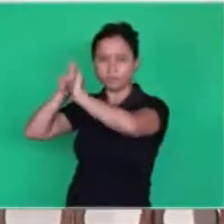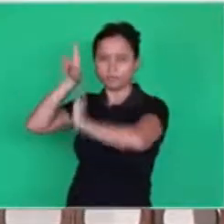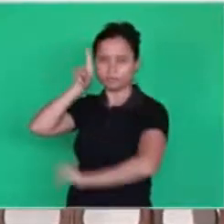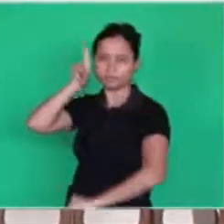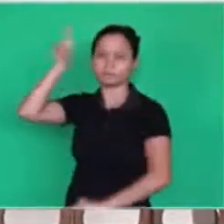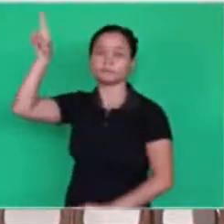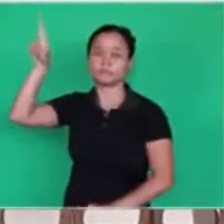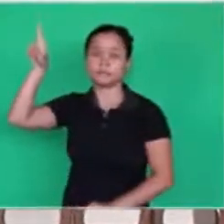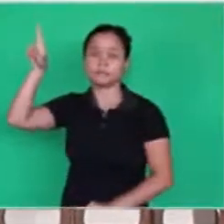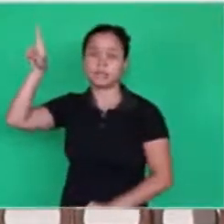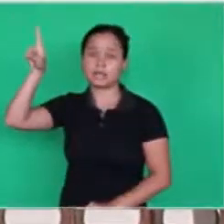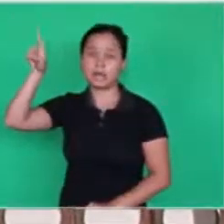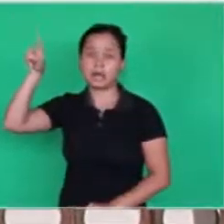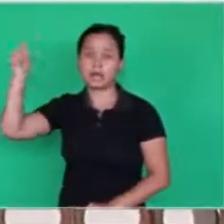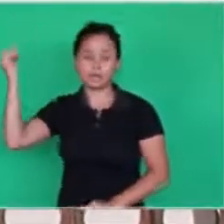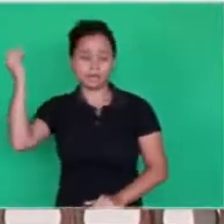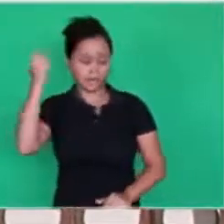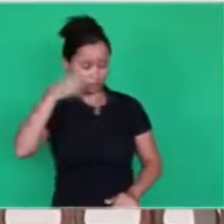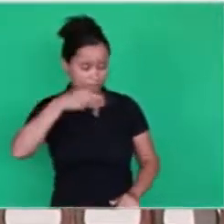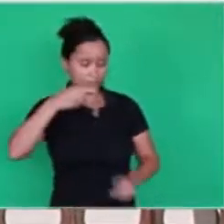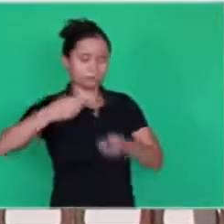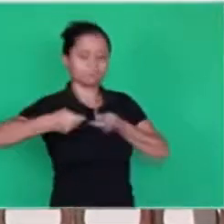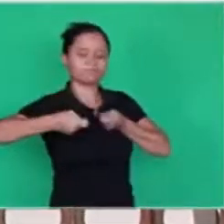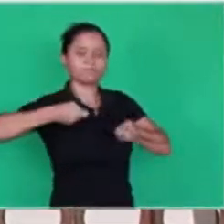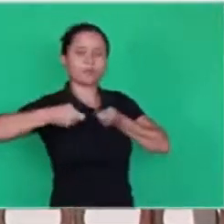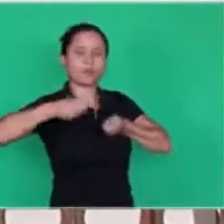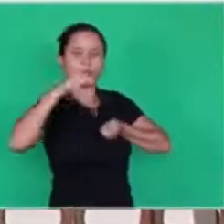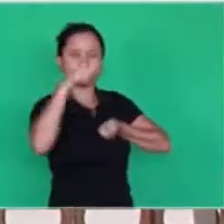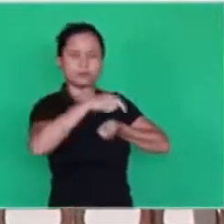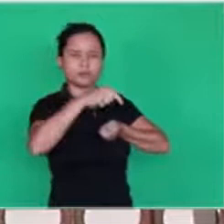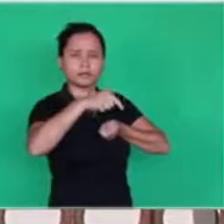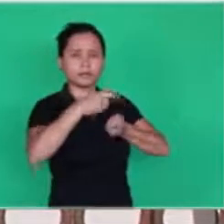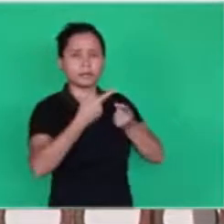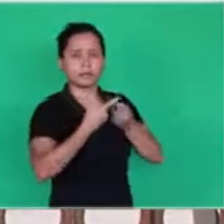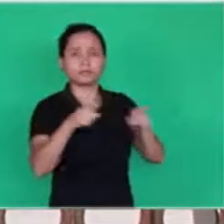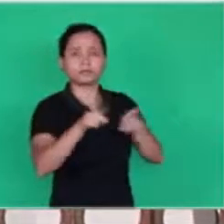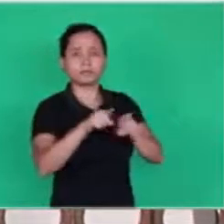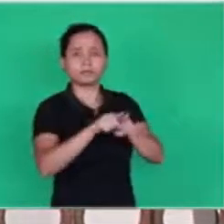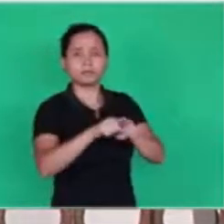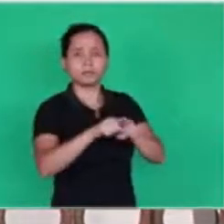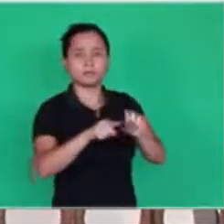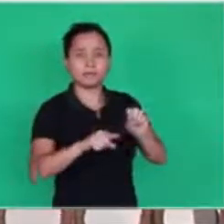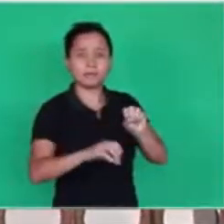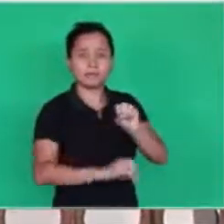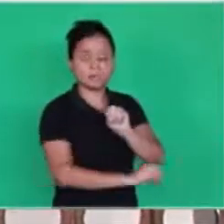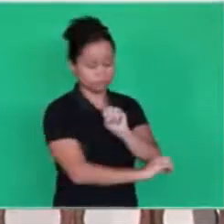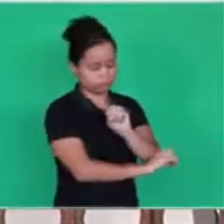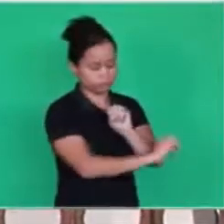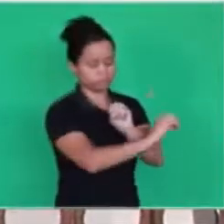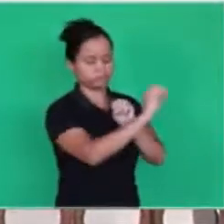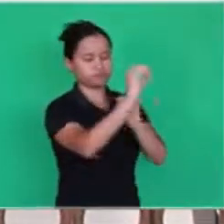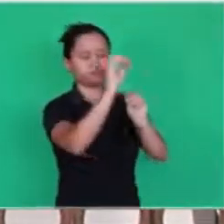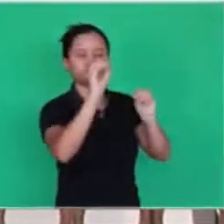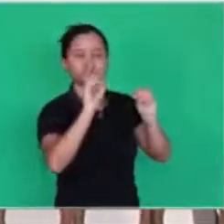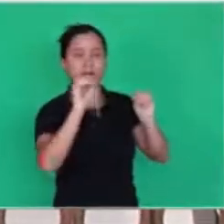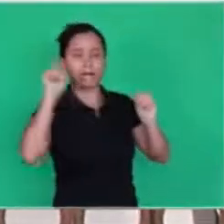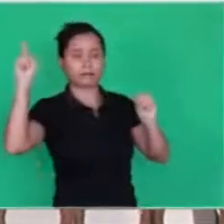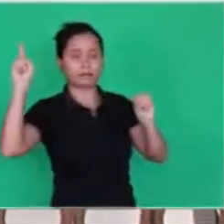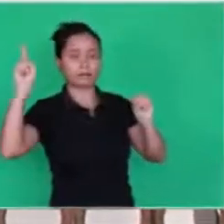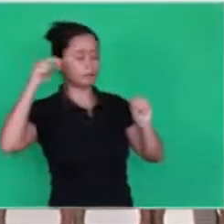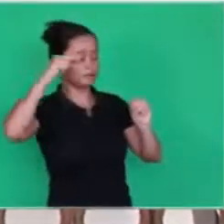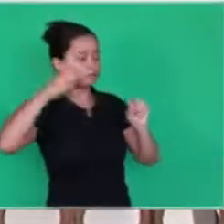só este mundo aqui, mas ele comanda todos os outros mundos. Porque diz a palavra do Senhor, pela sua